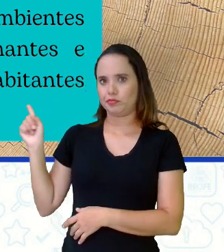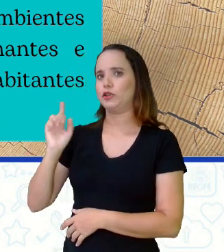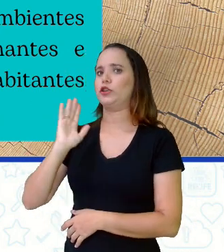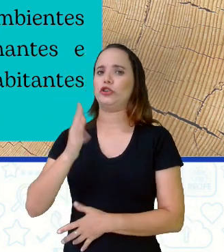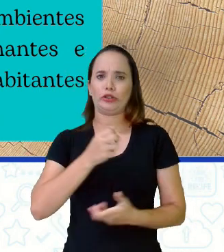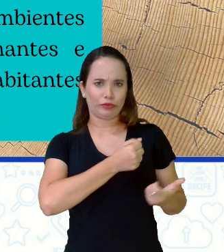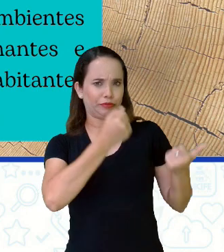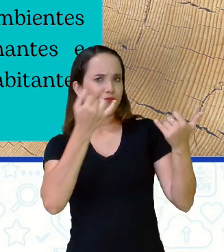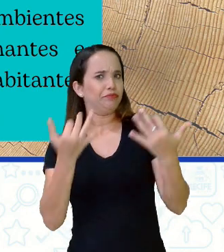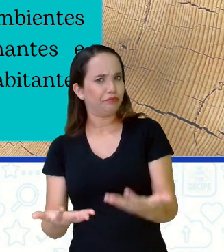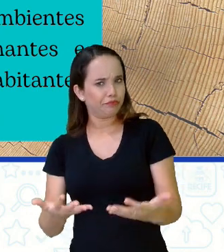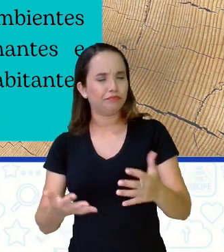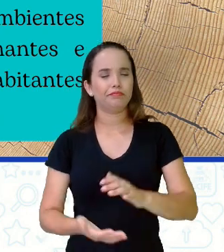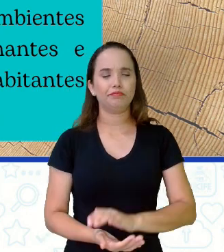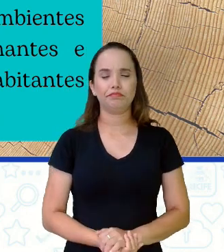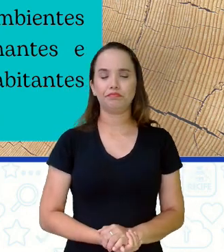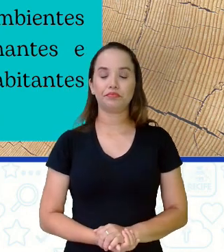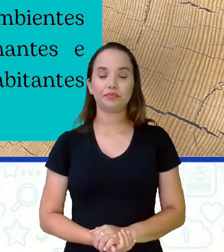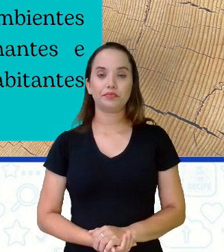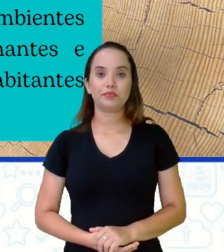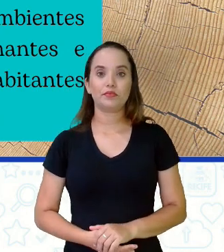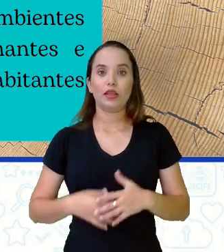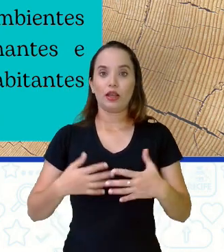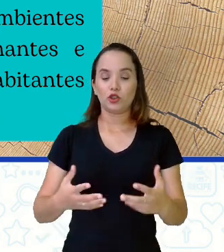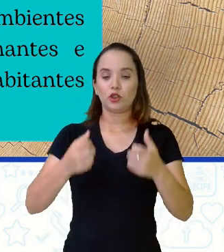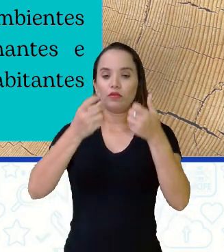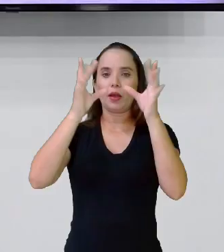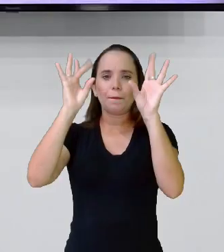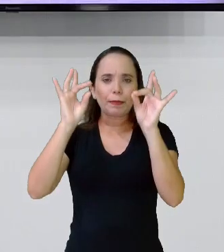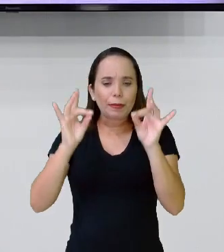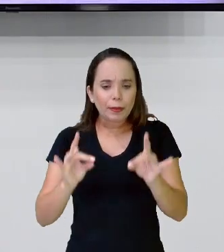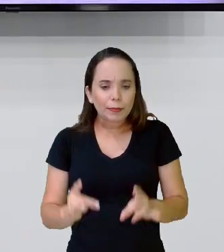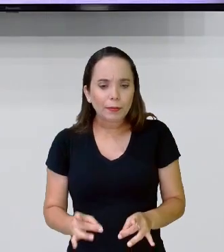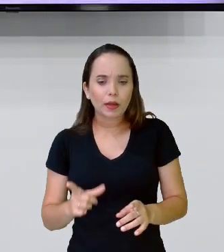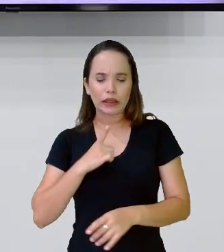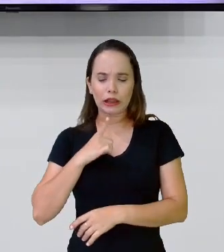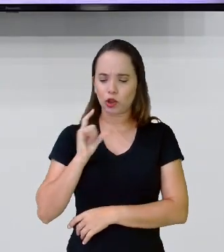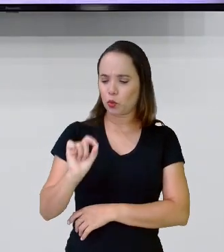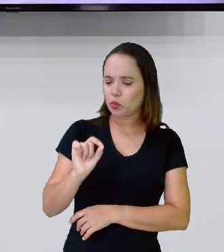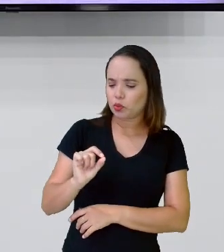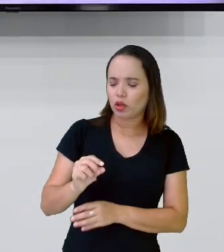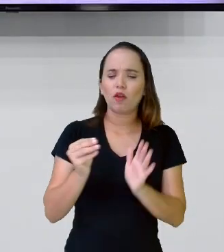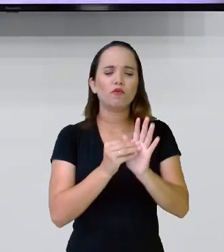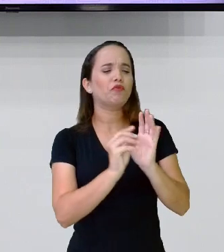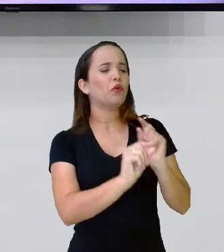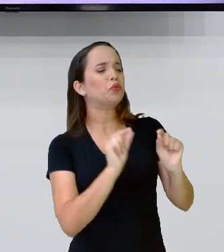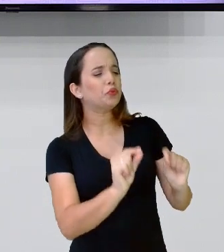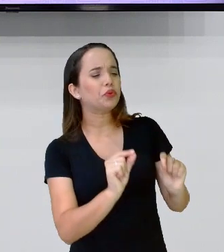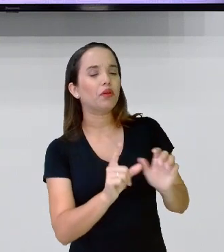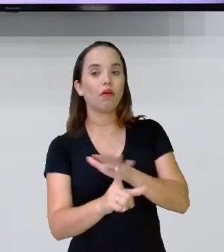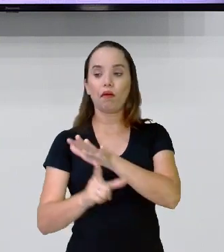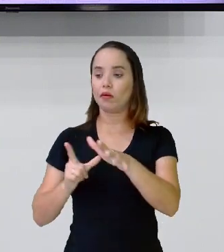autoexplicado durante a aula, né? Então, a gente vai descrever o que é que tem, o que é que não tem, o que é que tinha antes, né? Então, os